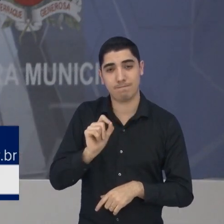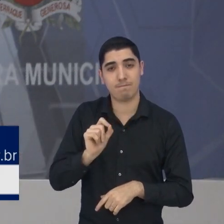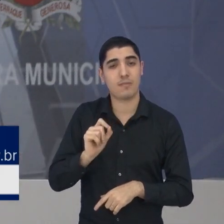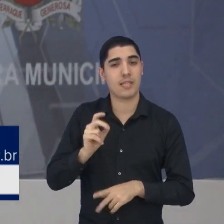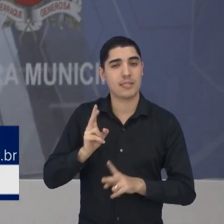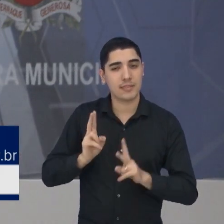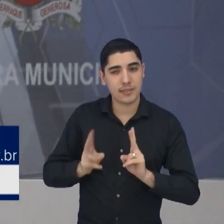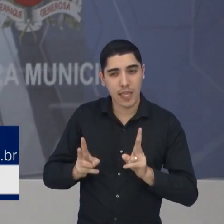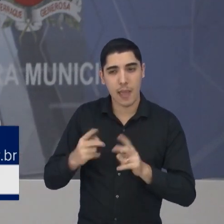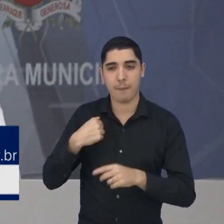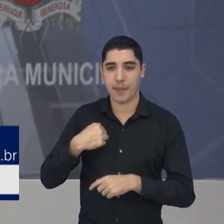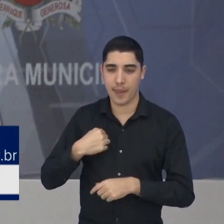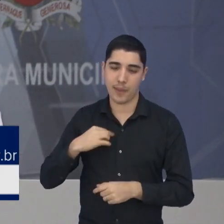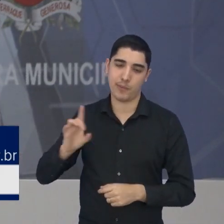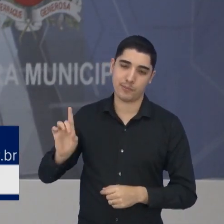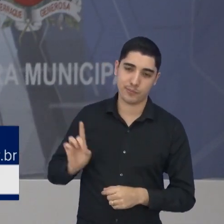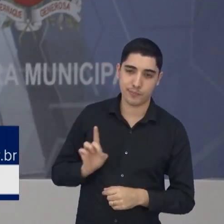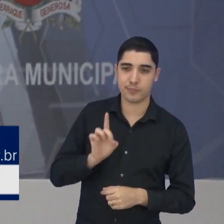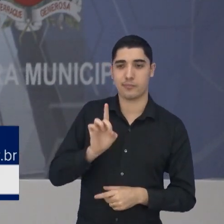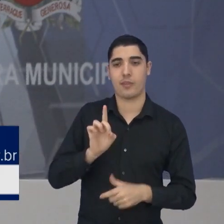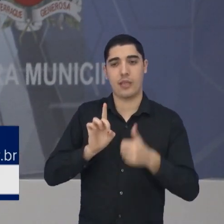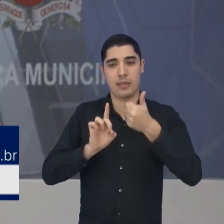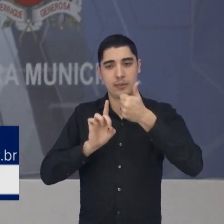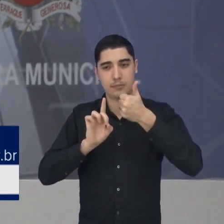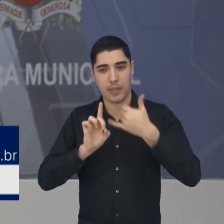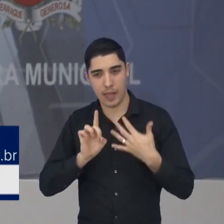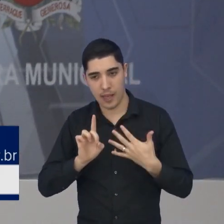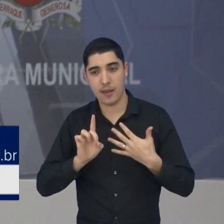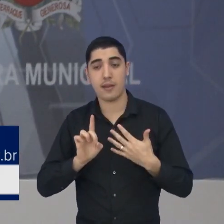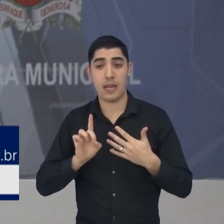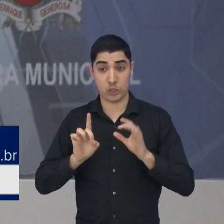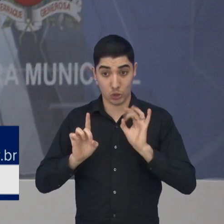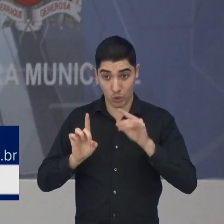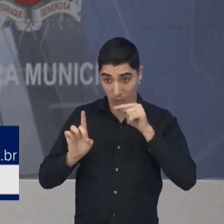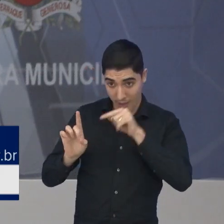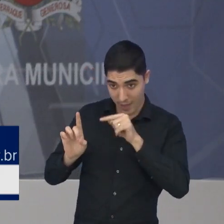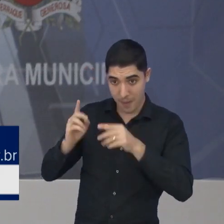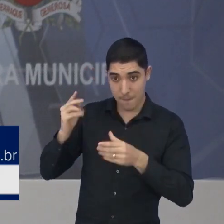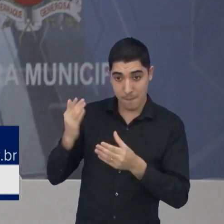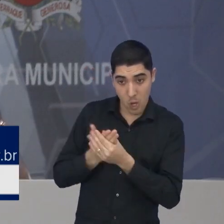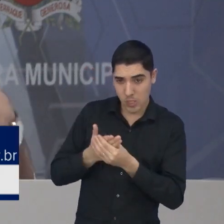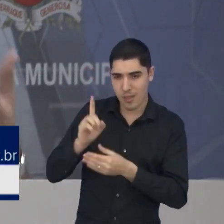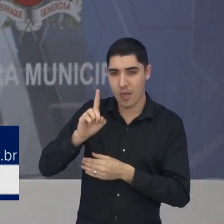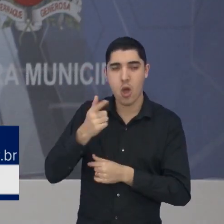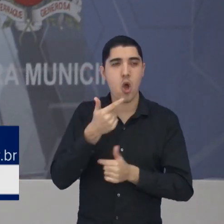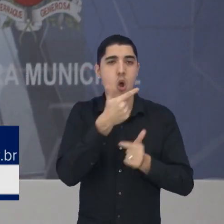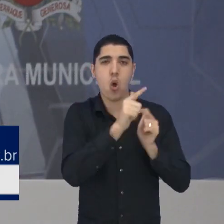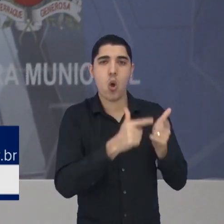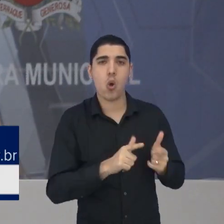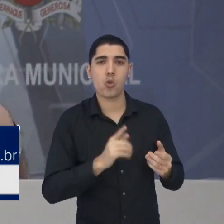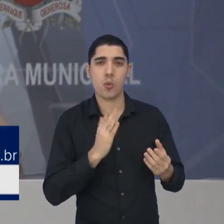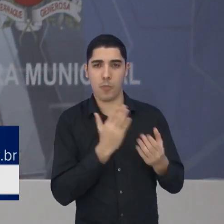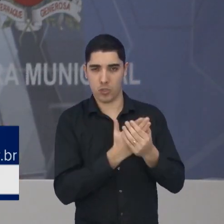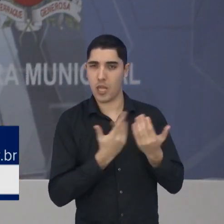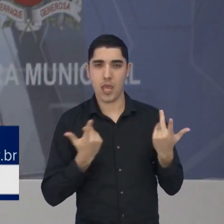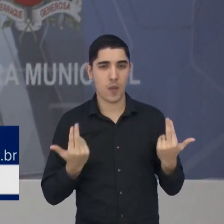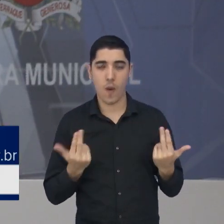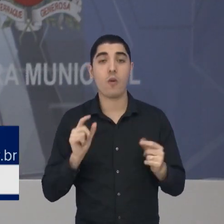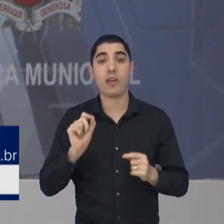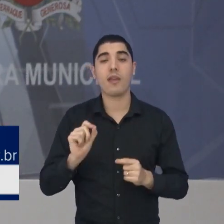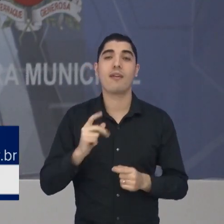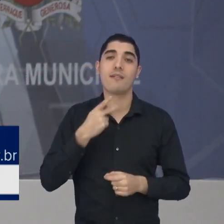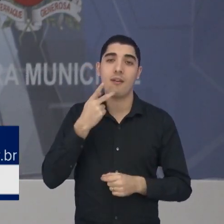voltar aqui ao microfone, não só nesse processo, mas em outros, para falar sobre a falta